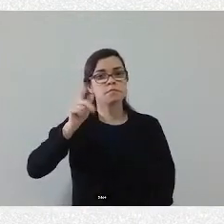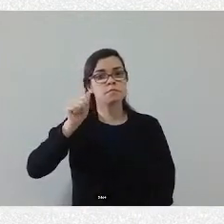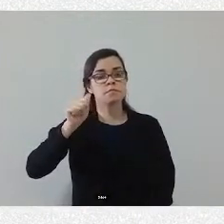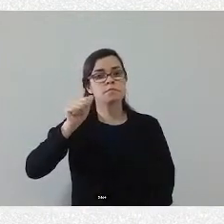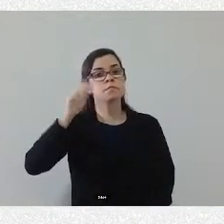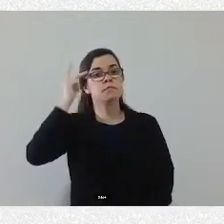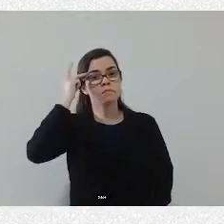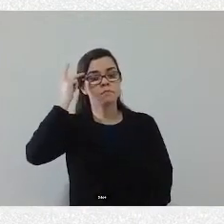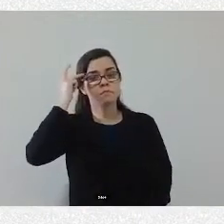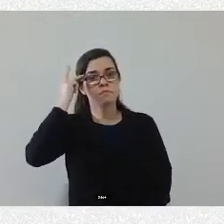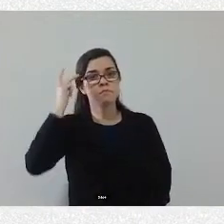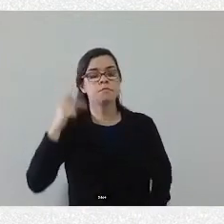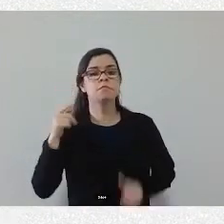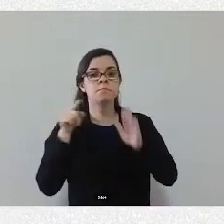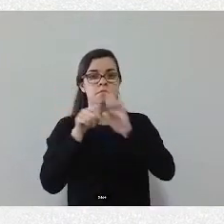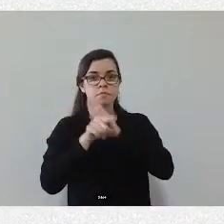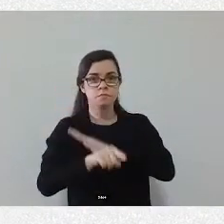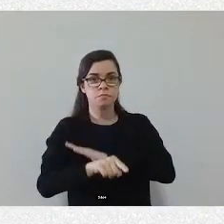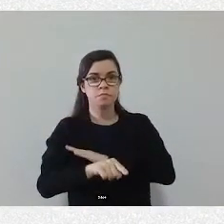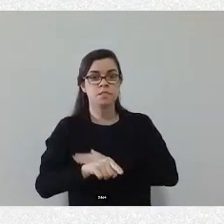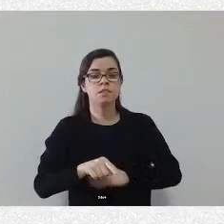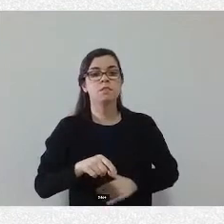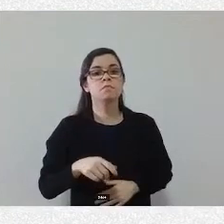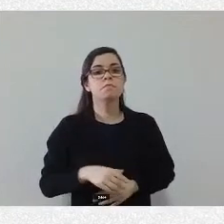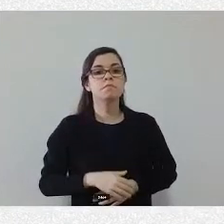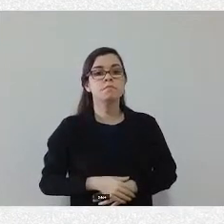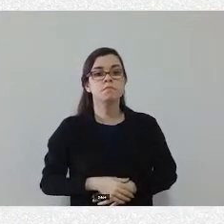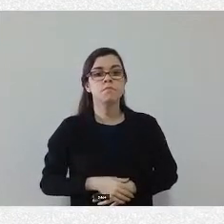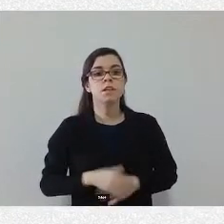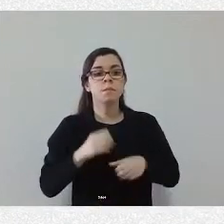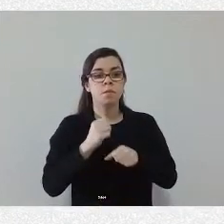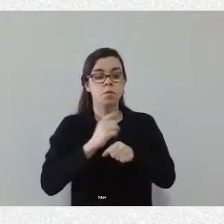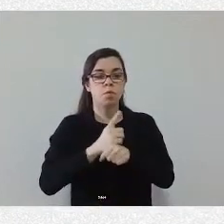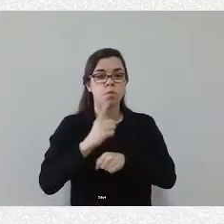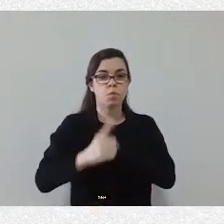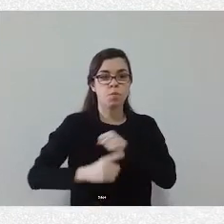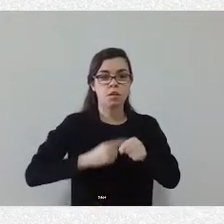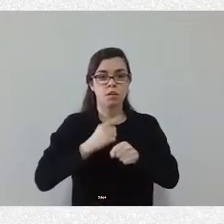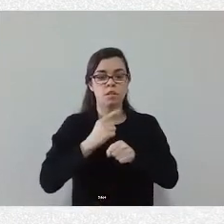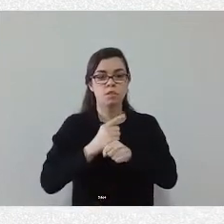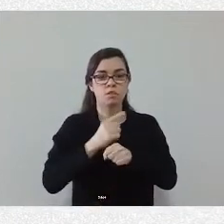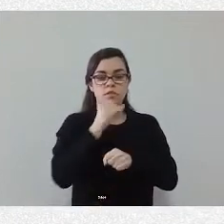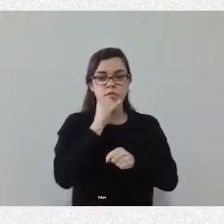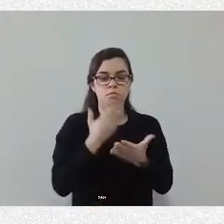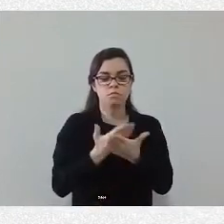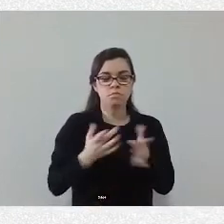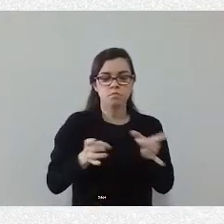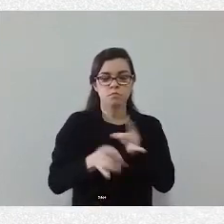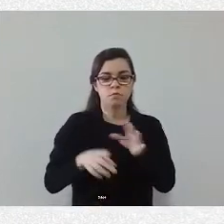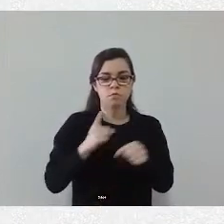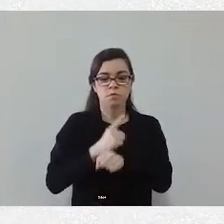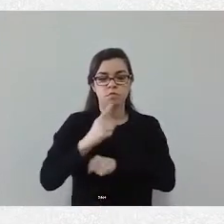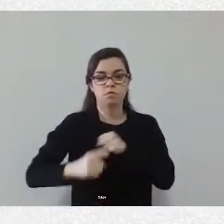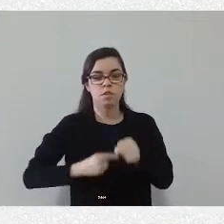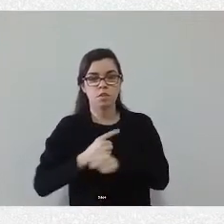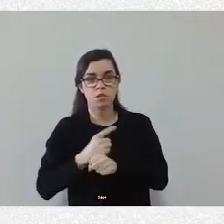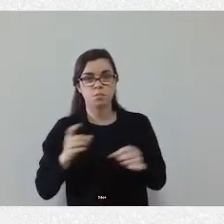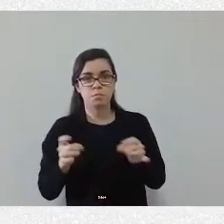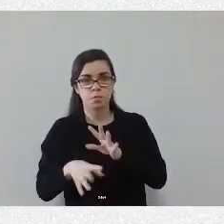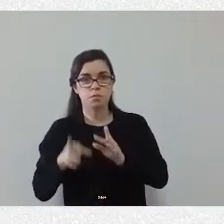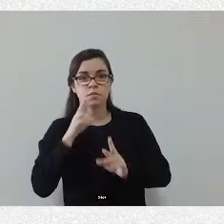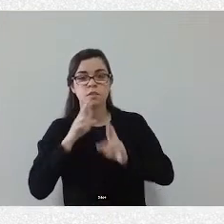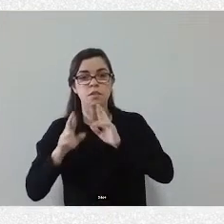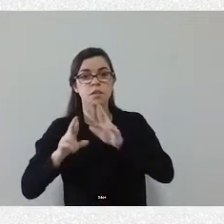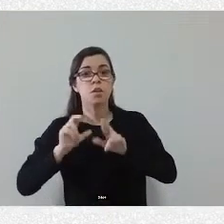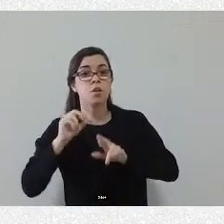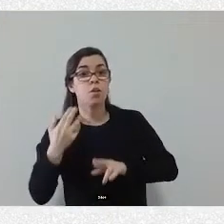primeiros resultados estarão disponíveis somente depois de um ano do estudo ou os pesquisadores terão dados prévios antes do final da pesquisa?